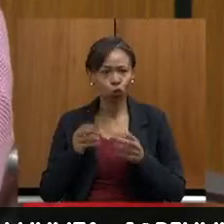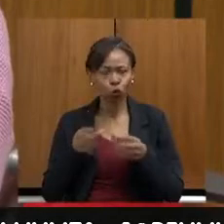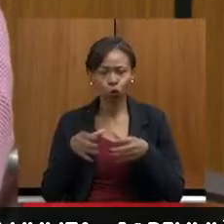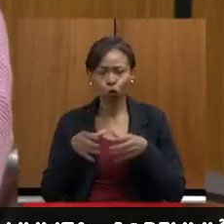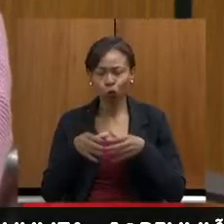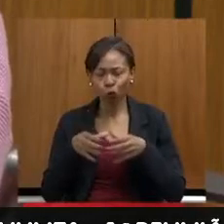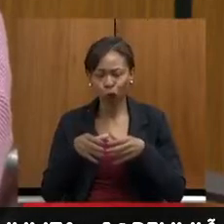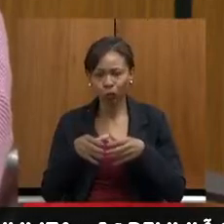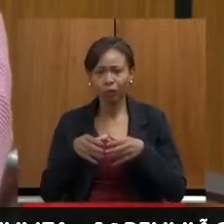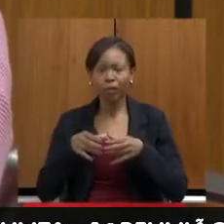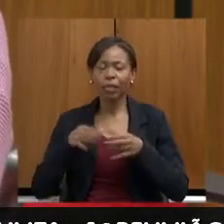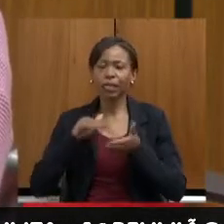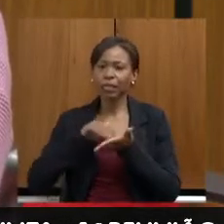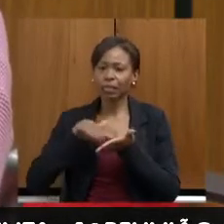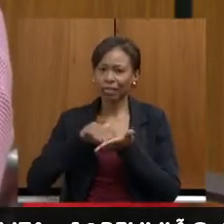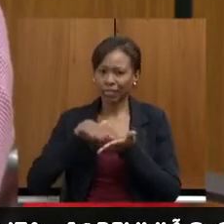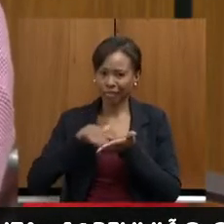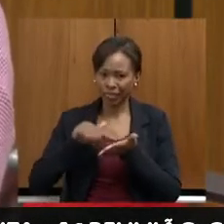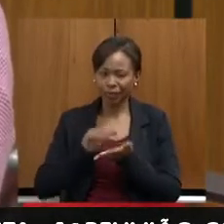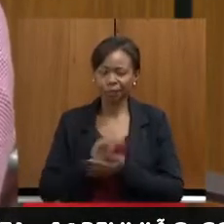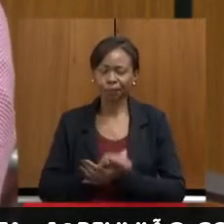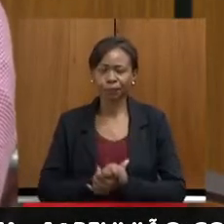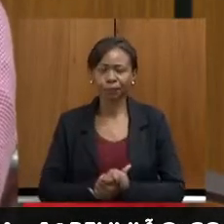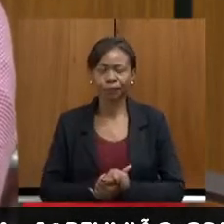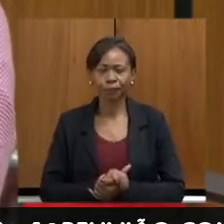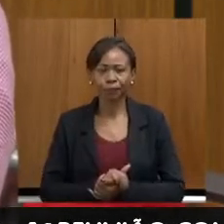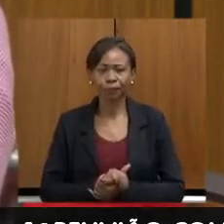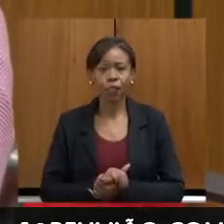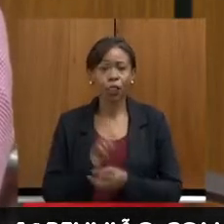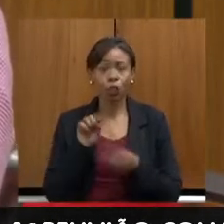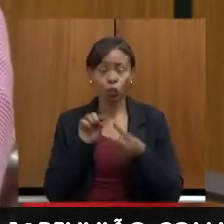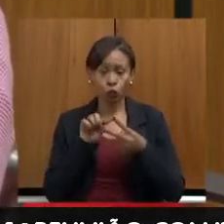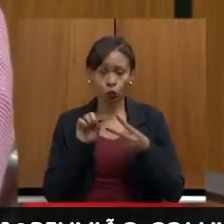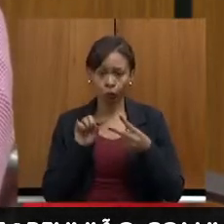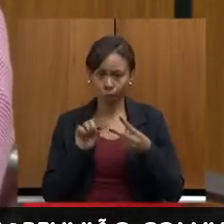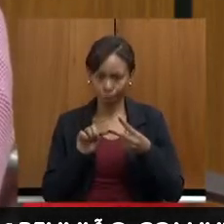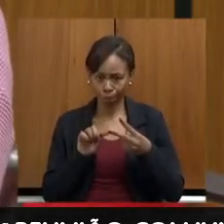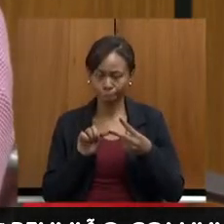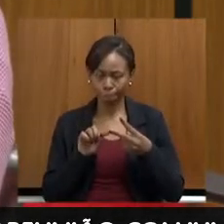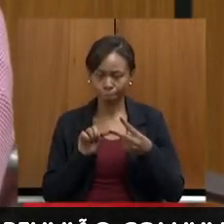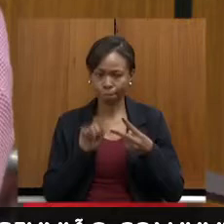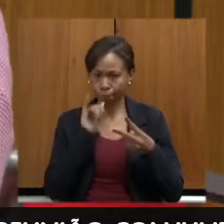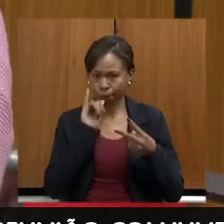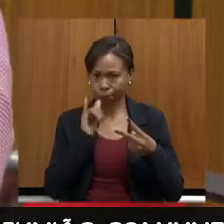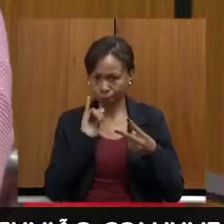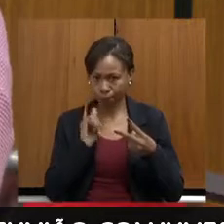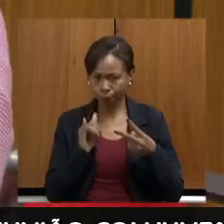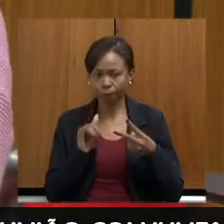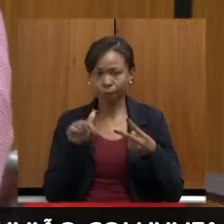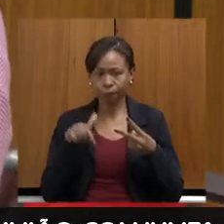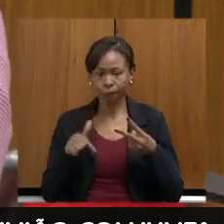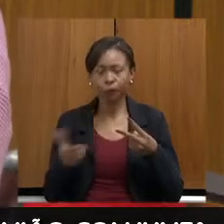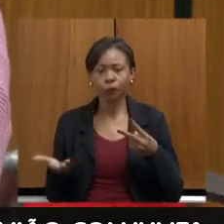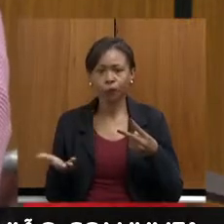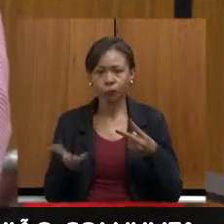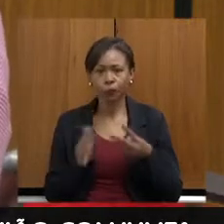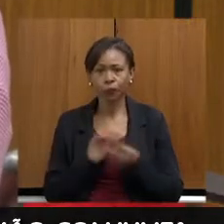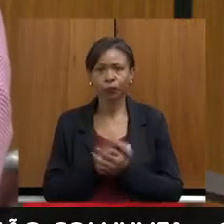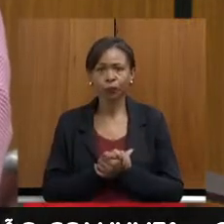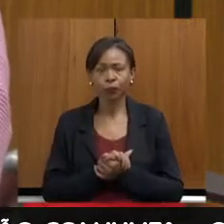da secretaria de infraestrutura e mobilidade secretários são dois pontos que eu queria abordar nesse Assembleia fiscaliza